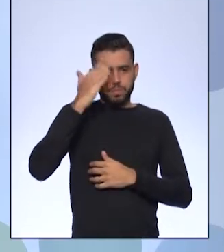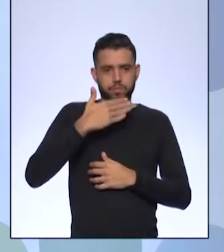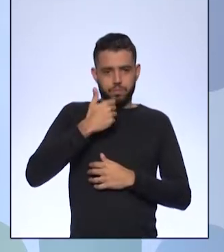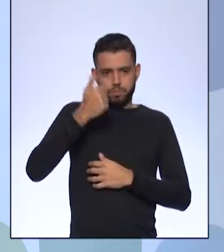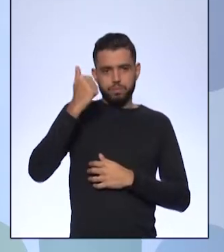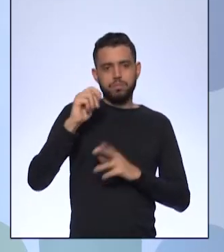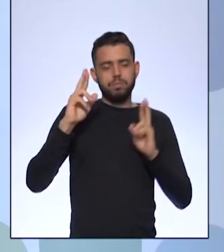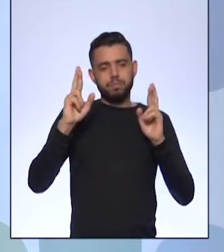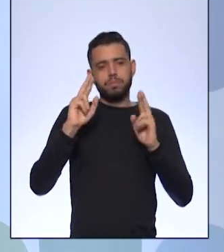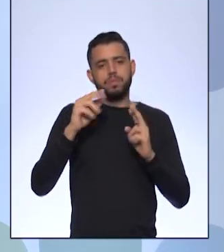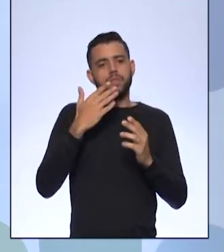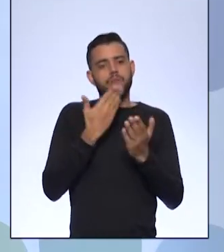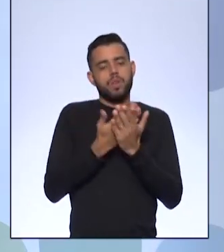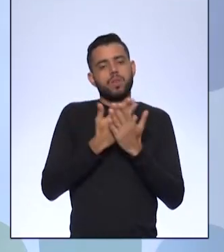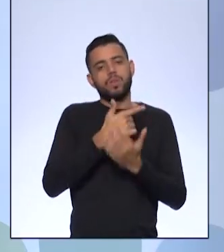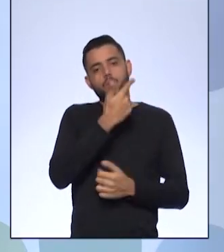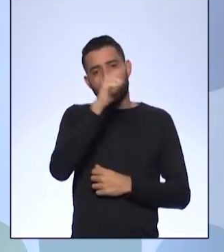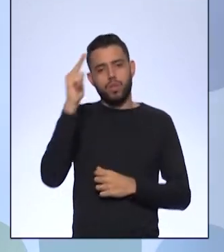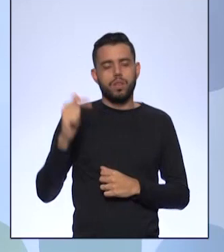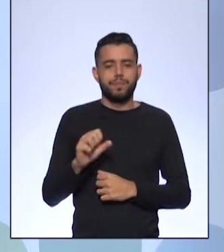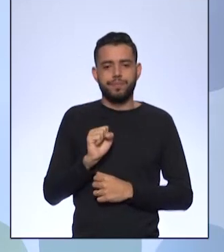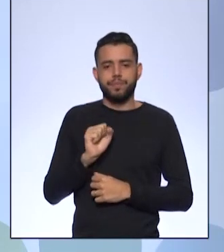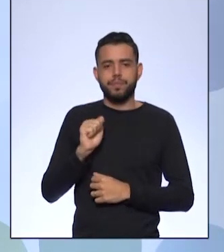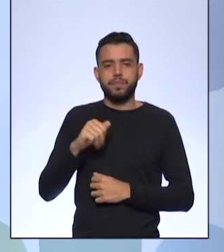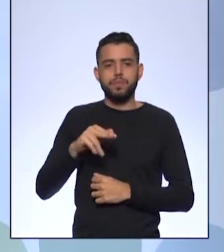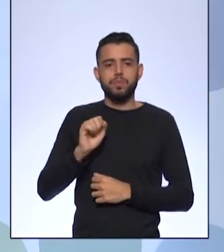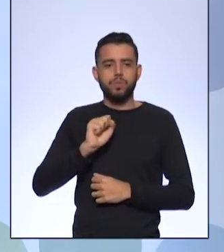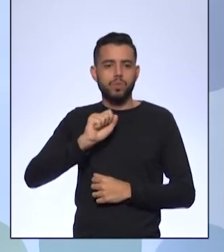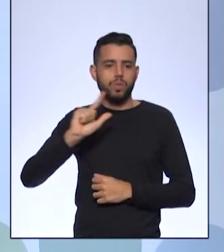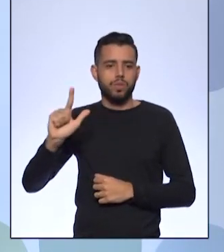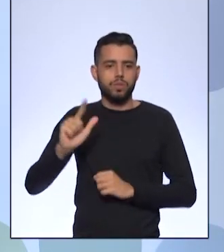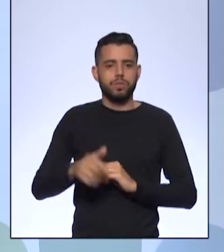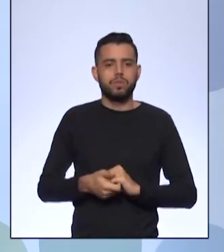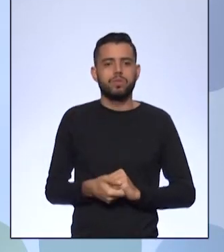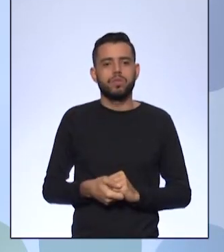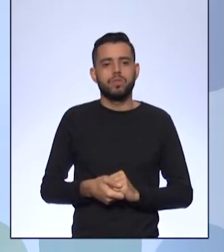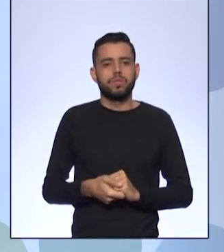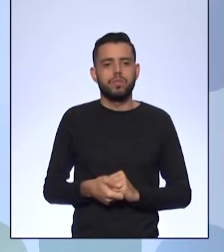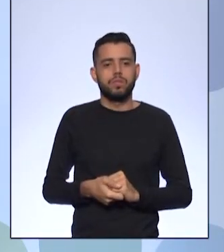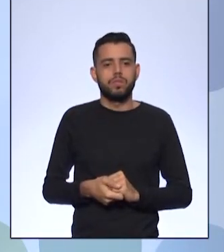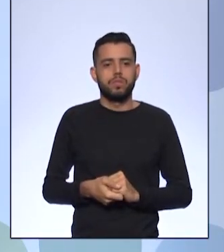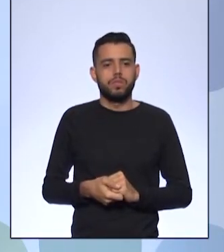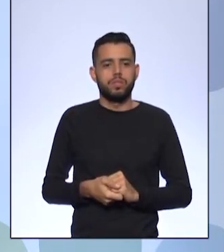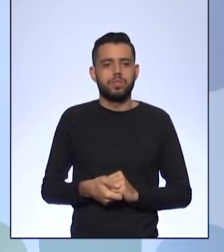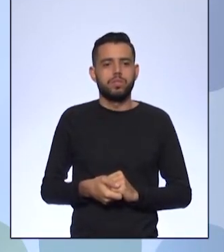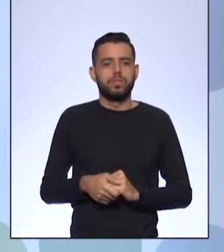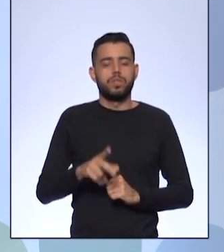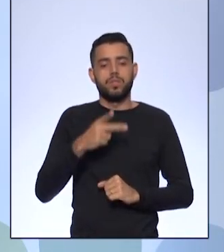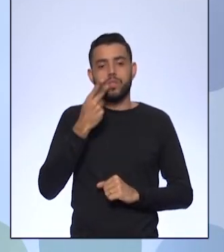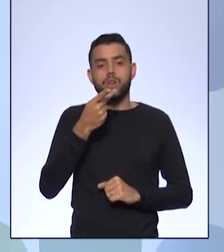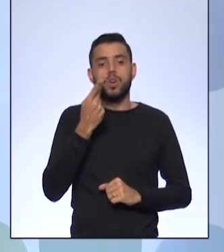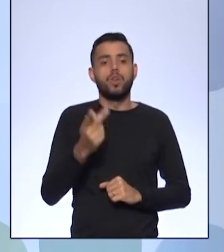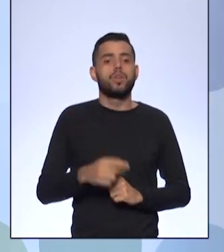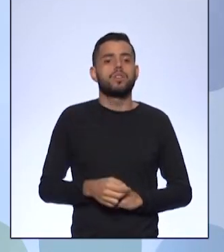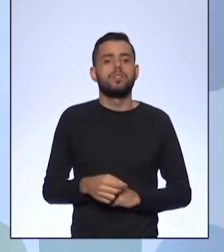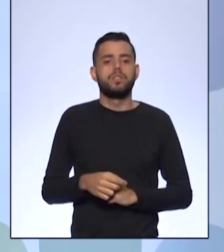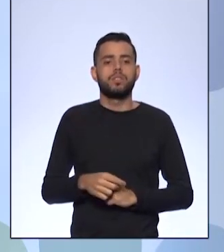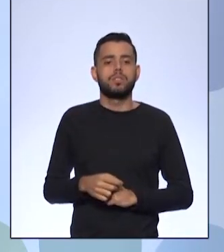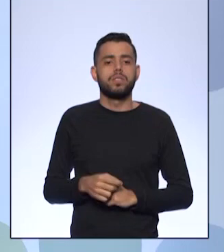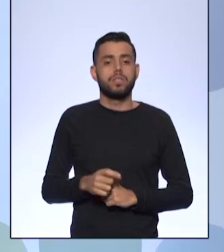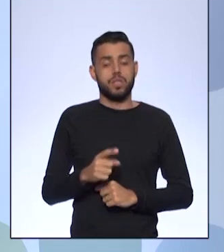isso em outras aulas também. O Samuel, acho que é Samuel Araújo, ele falou, galera, não vamos